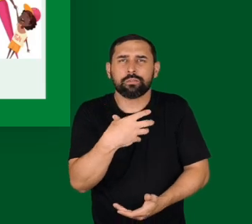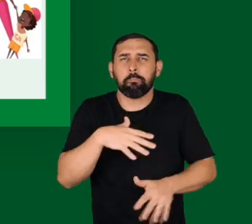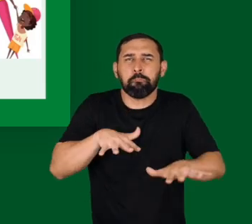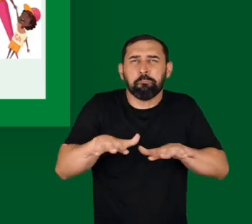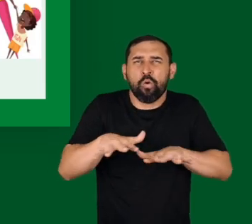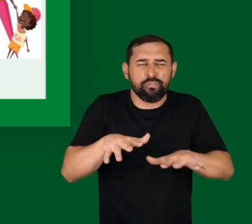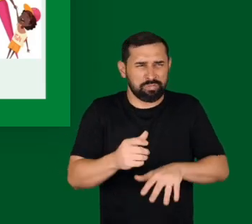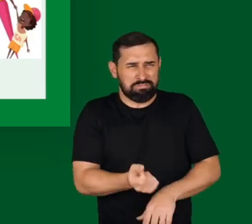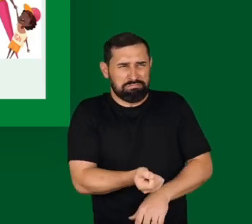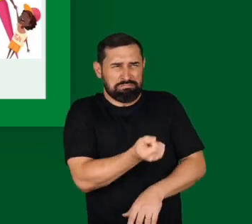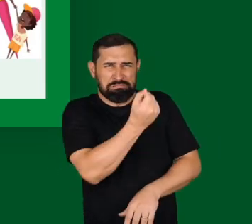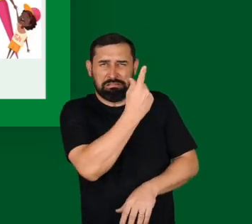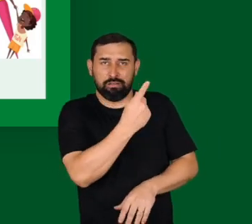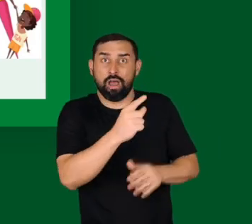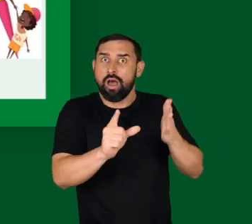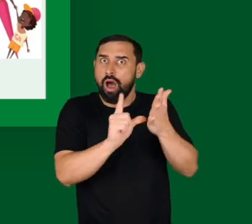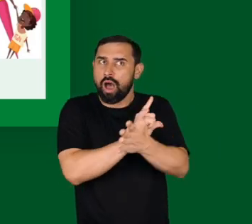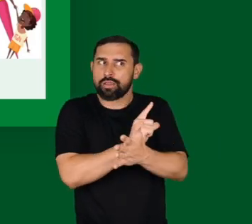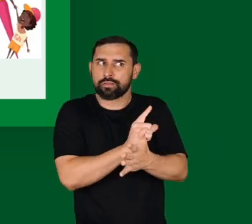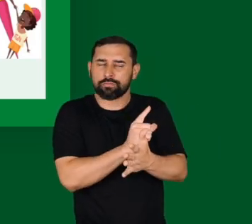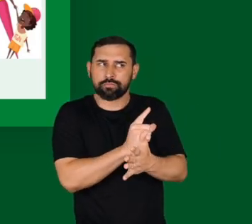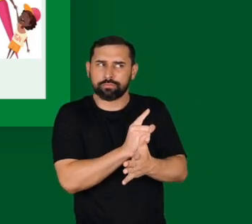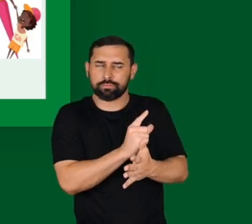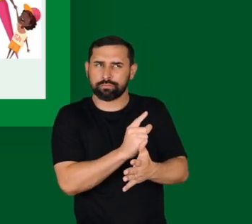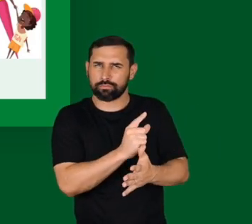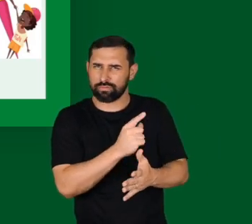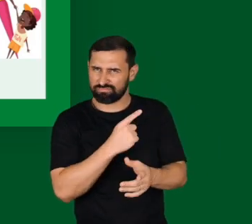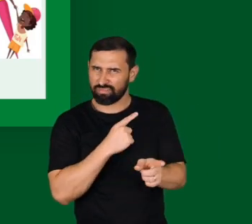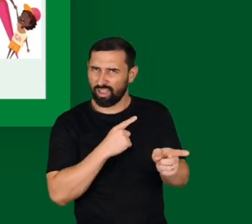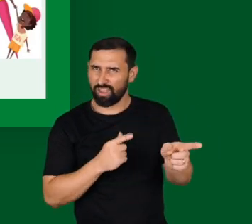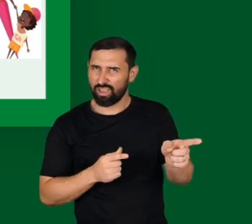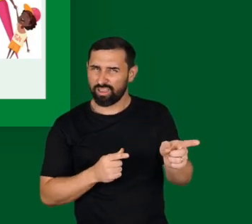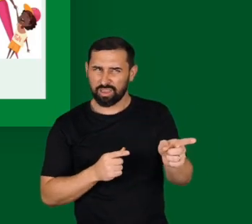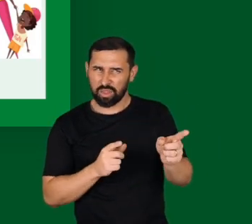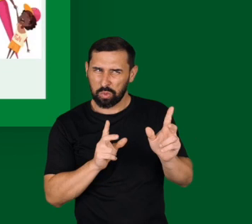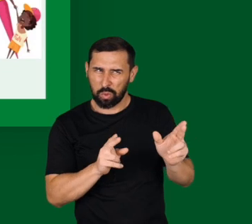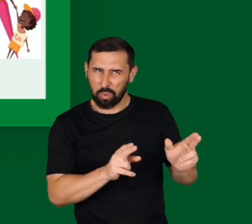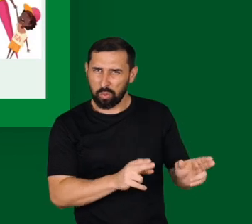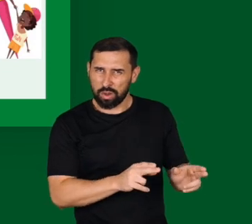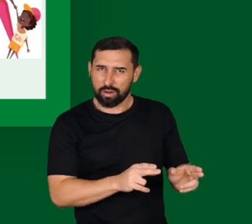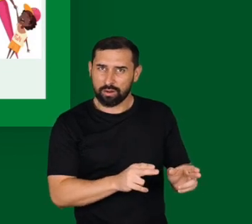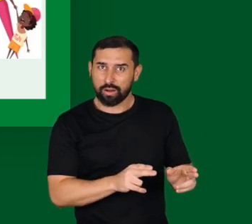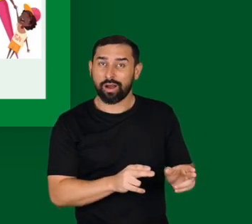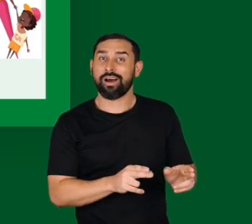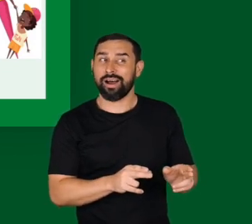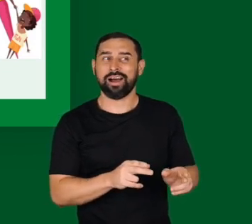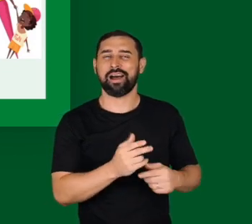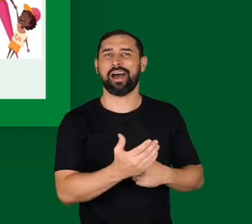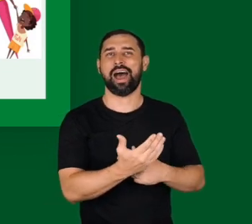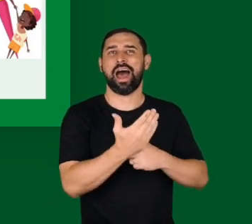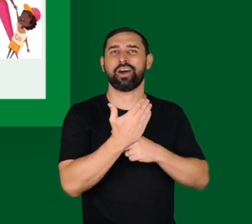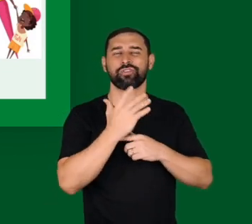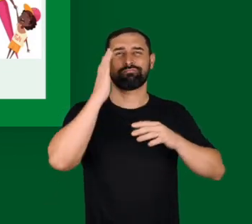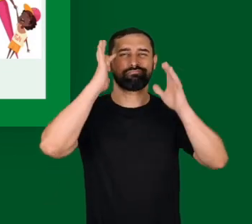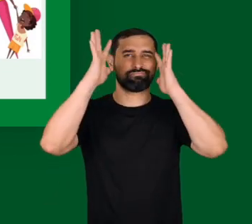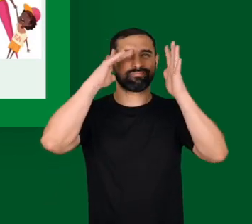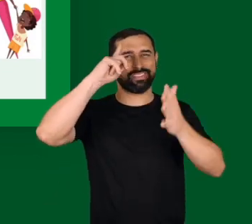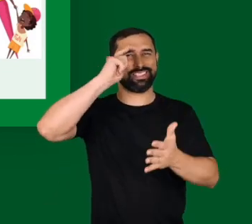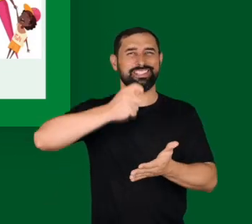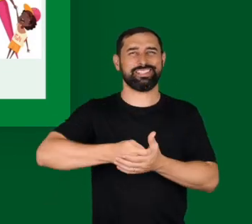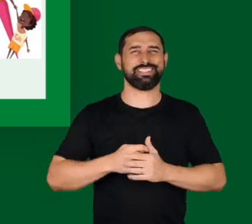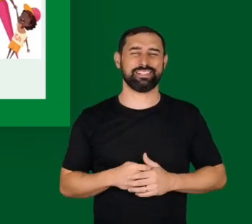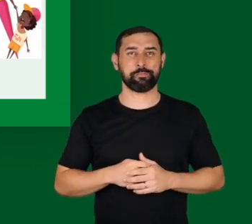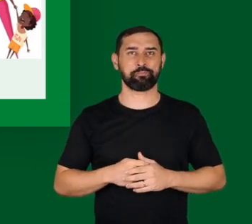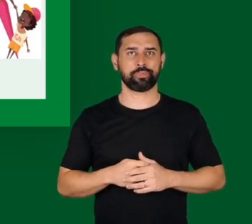movimentos anormais, foi observado esses eventos anteriormente, tudo isso são formas da gente direcionar o que vai fazer. É